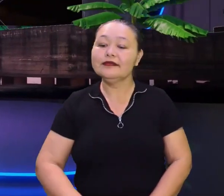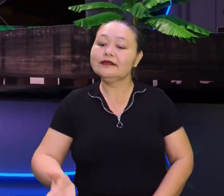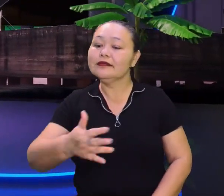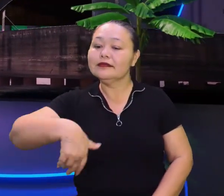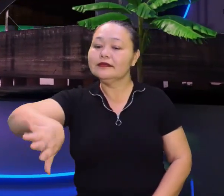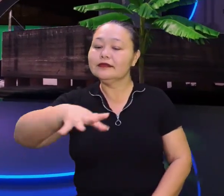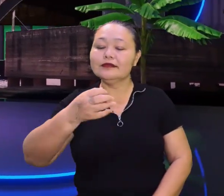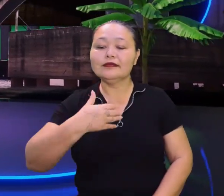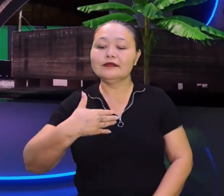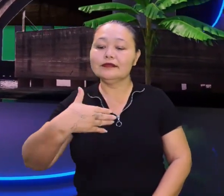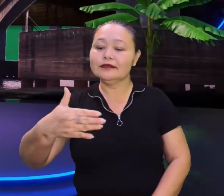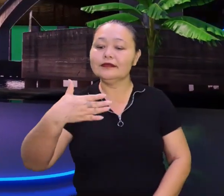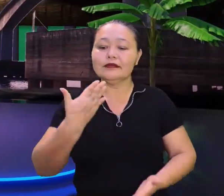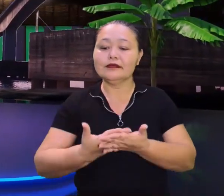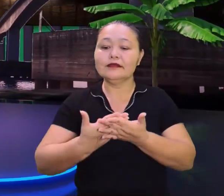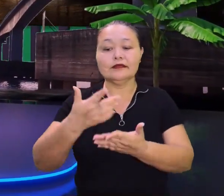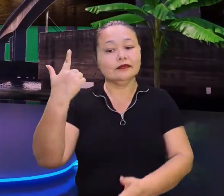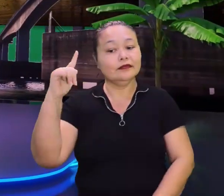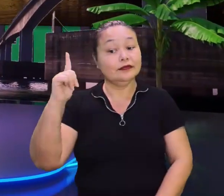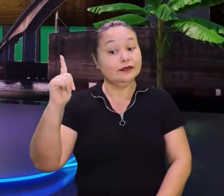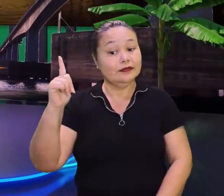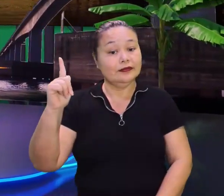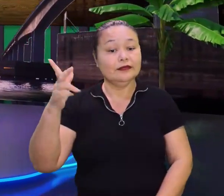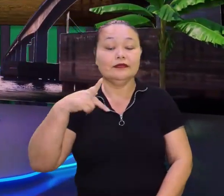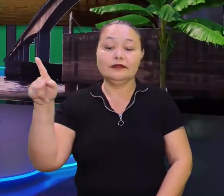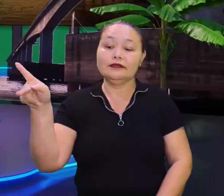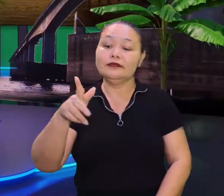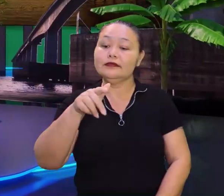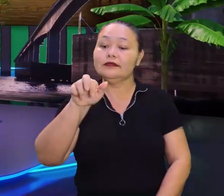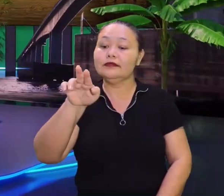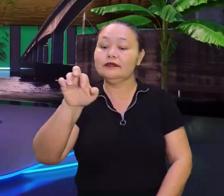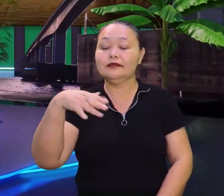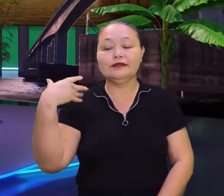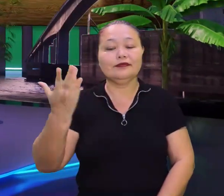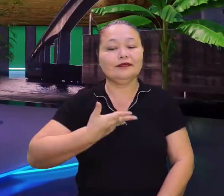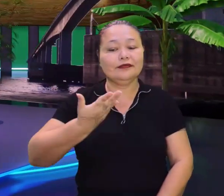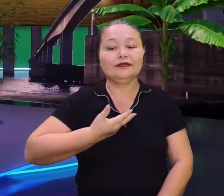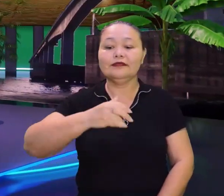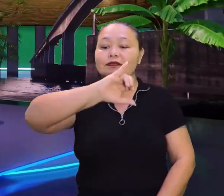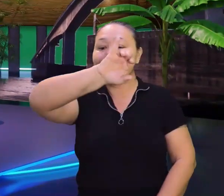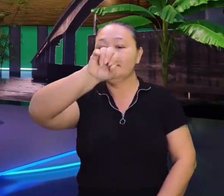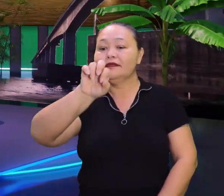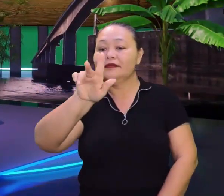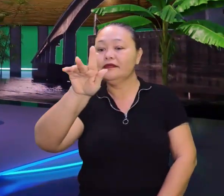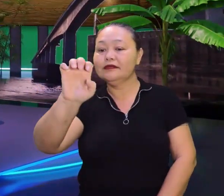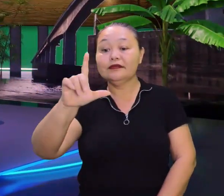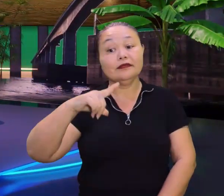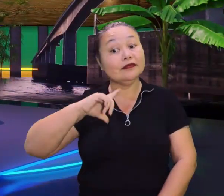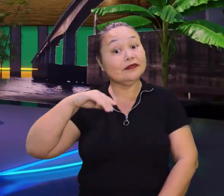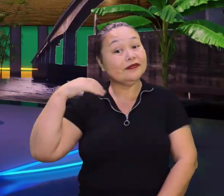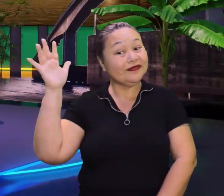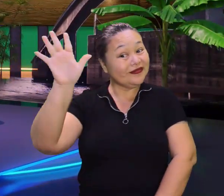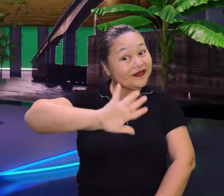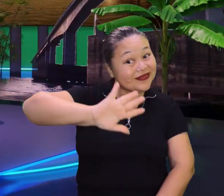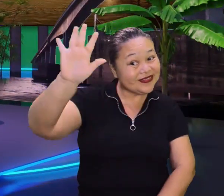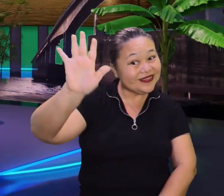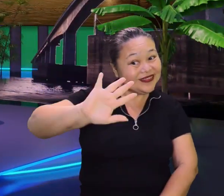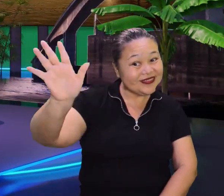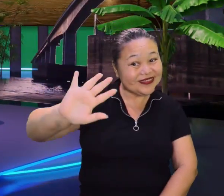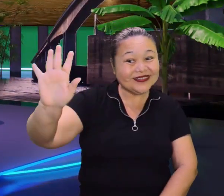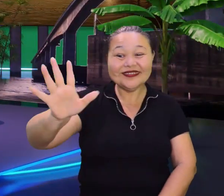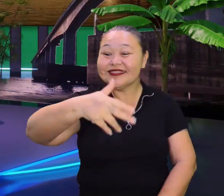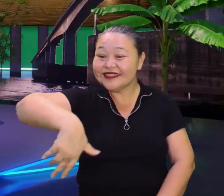E aí, galera, começando mais uma aula de geografia. Professor Rogério com meu brother, professor Jorge Adelso. E aí,